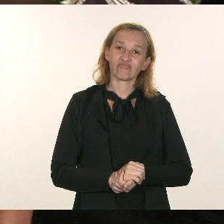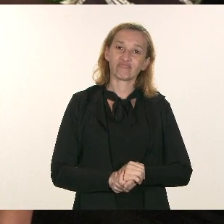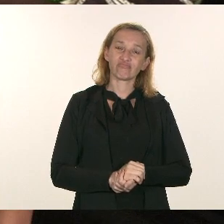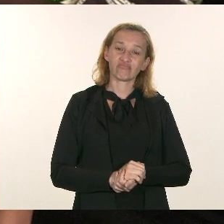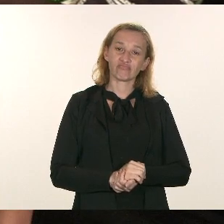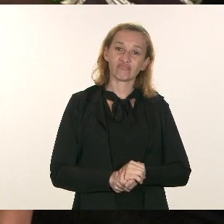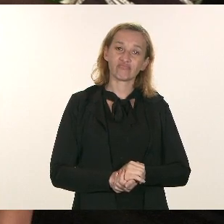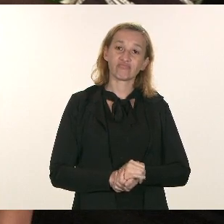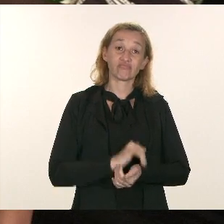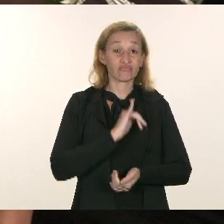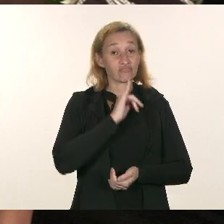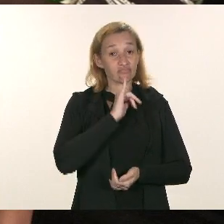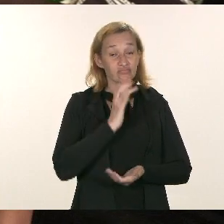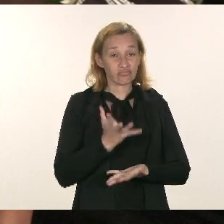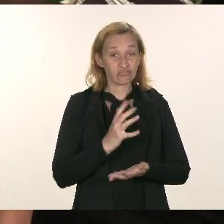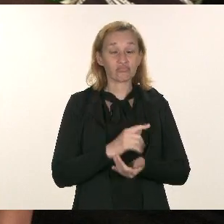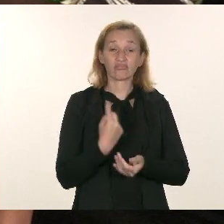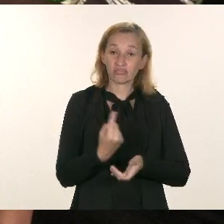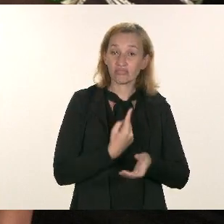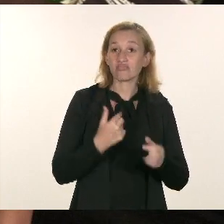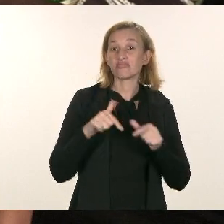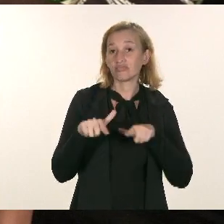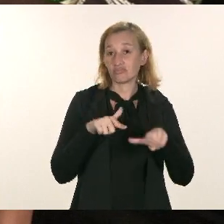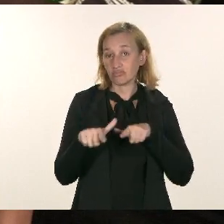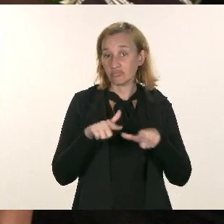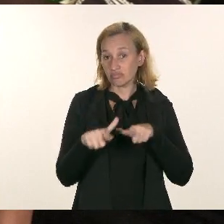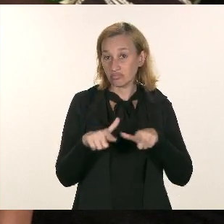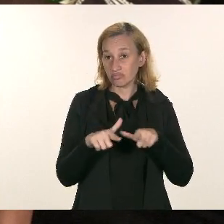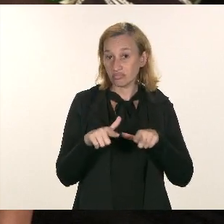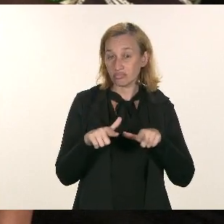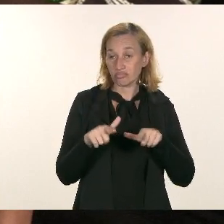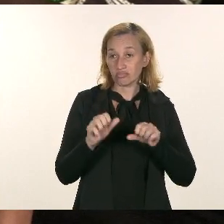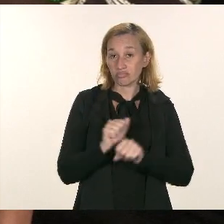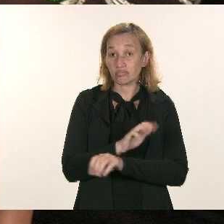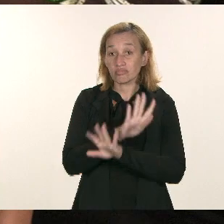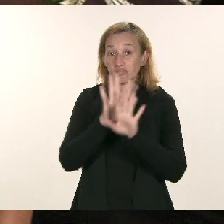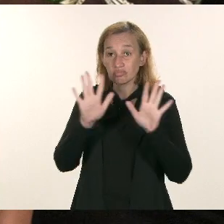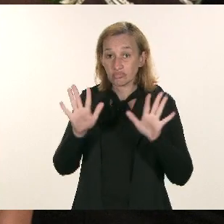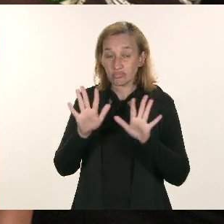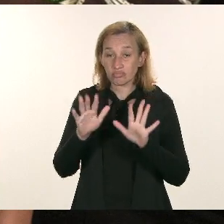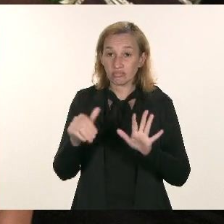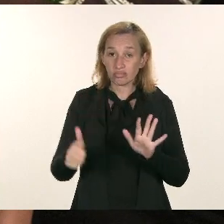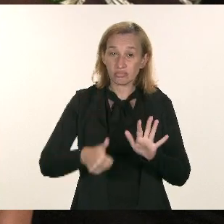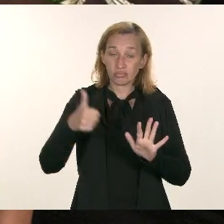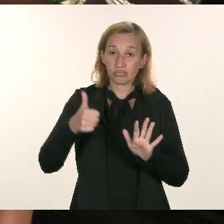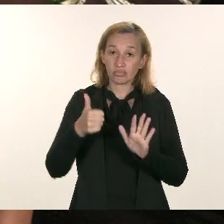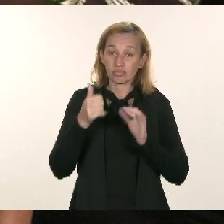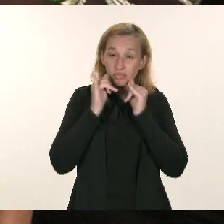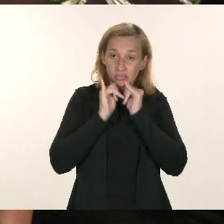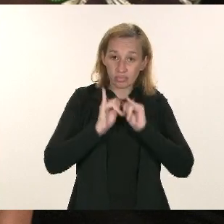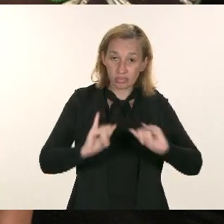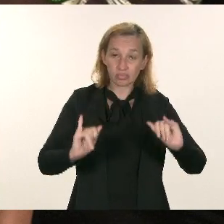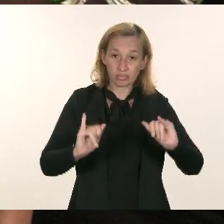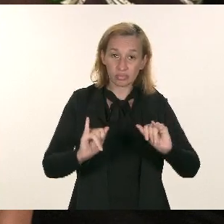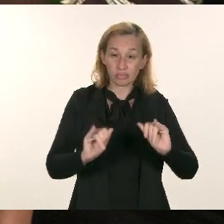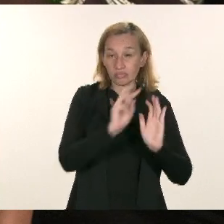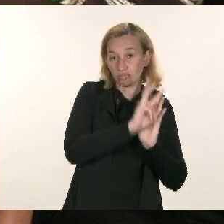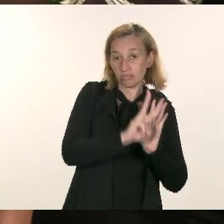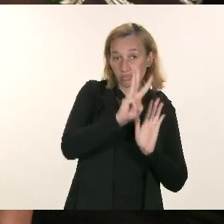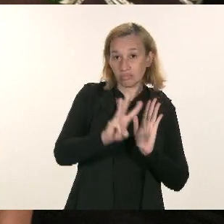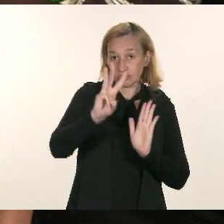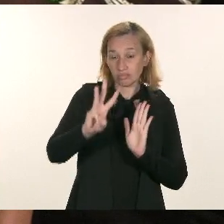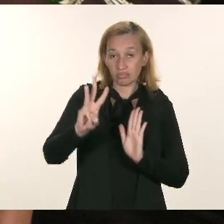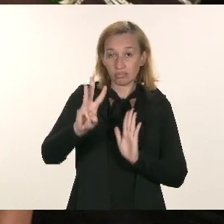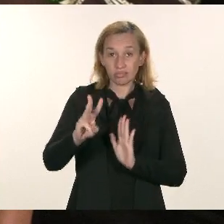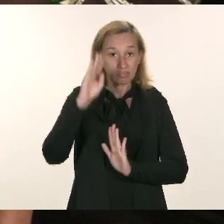e pertinente nós trabalharmos sob a ótica da transparência e da divulgação nos sites oficiais